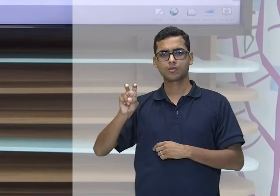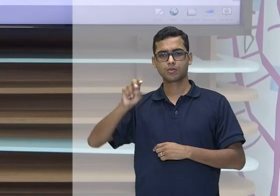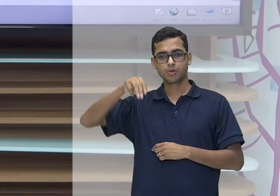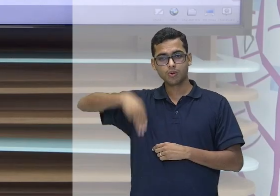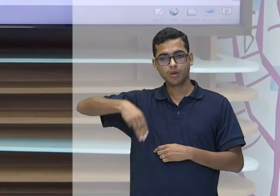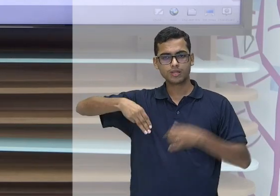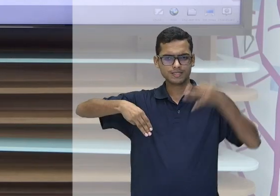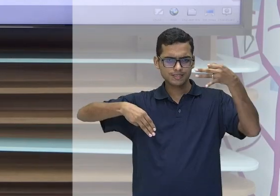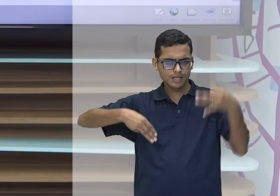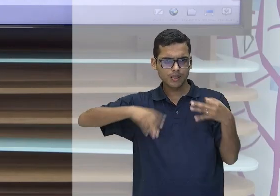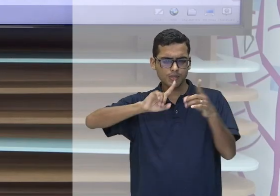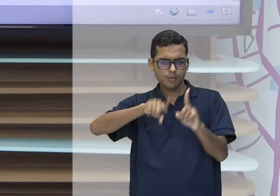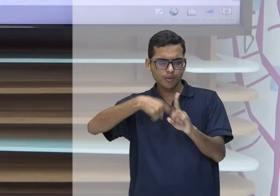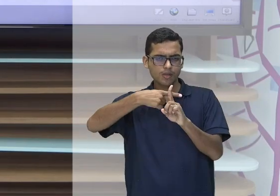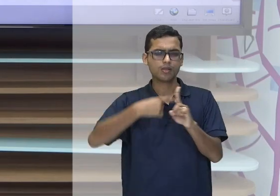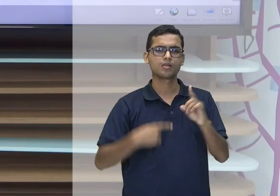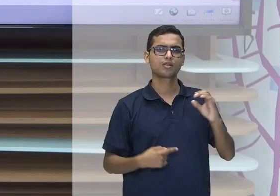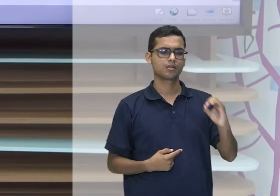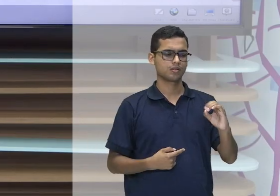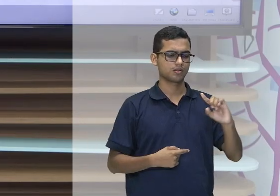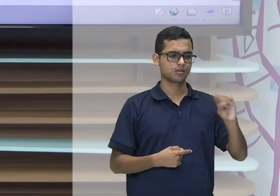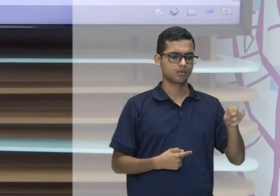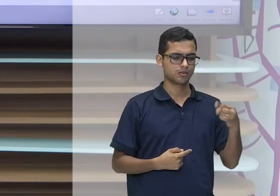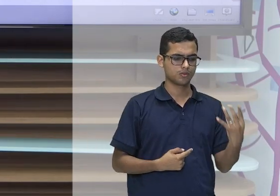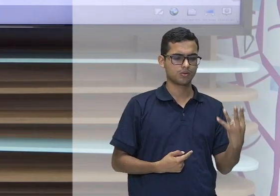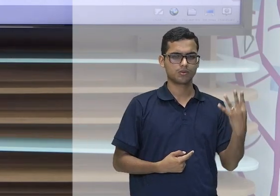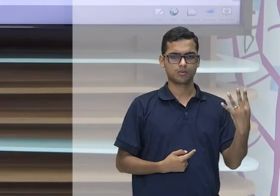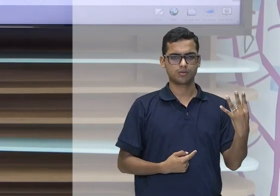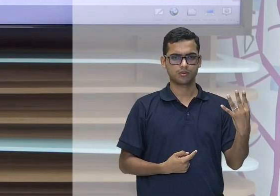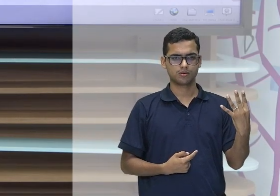certinhos mais 0,4, ou seja,